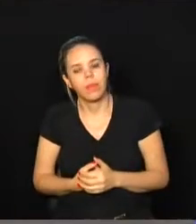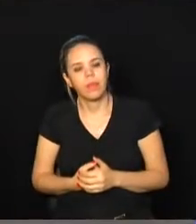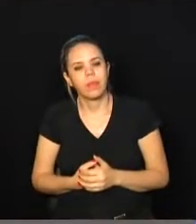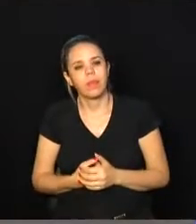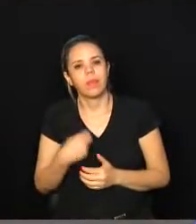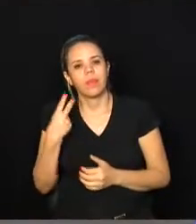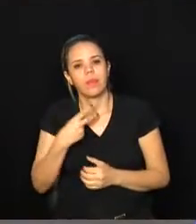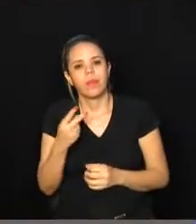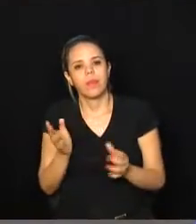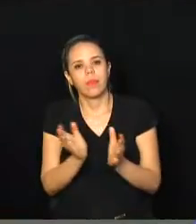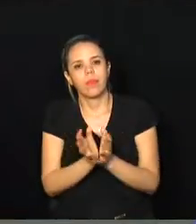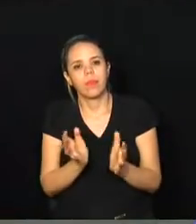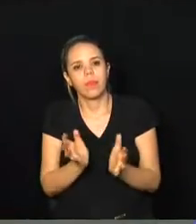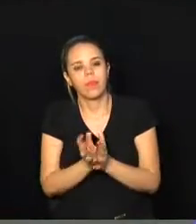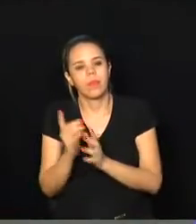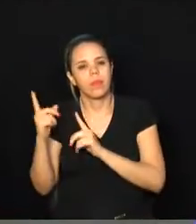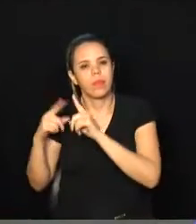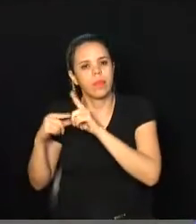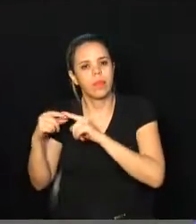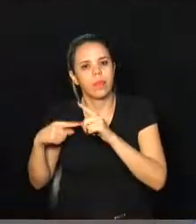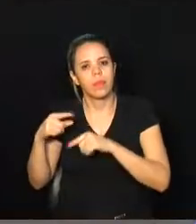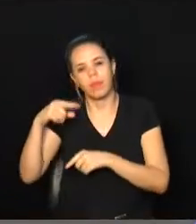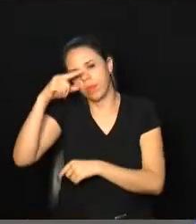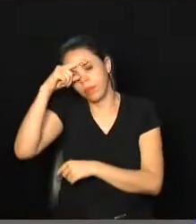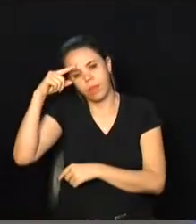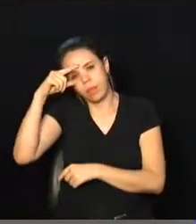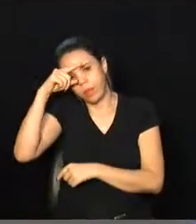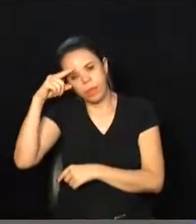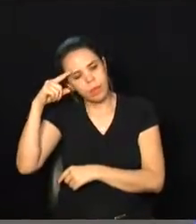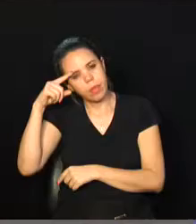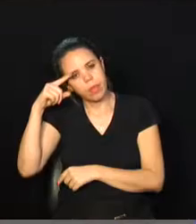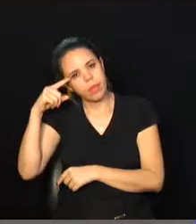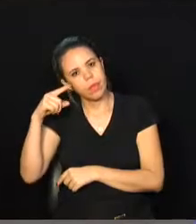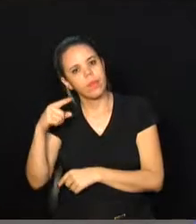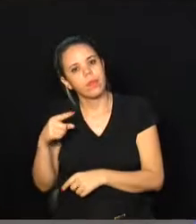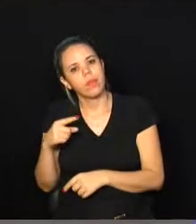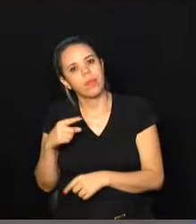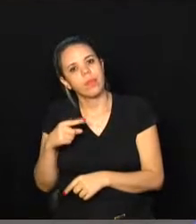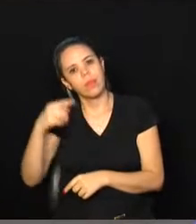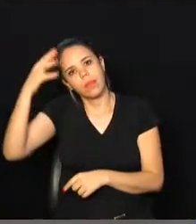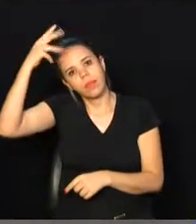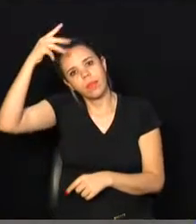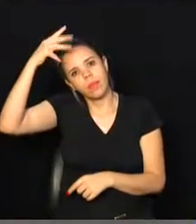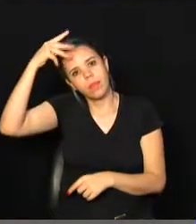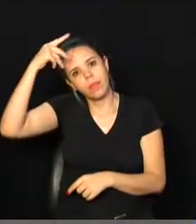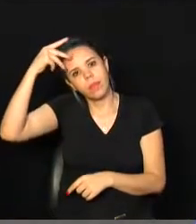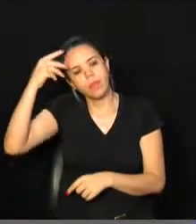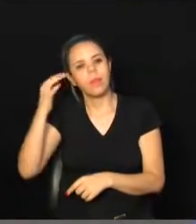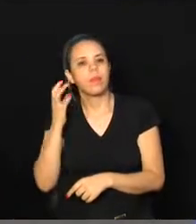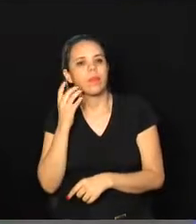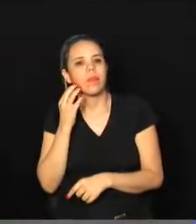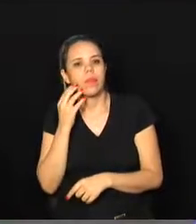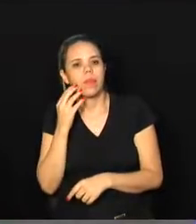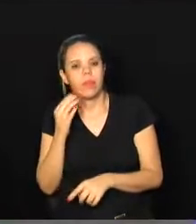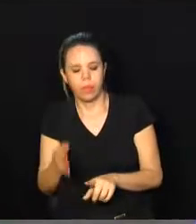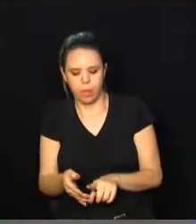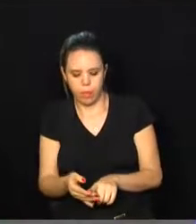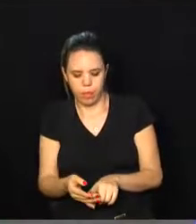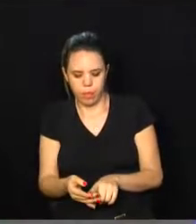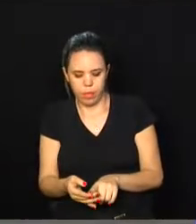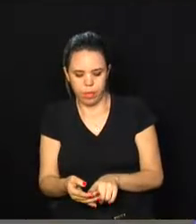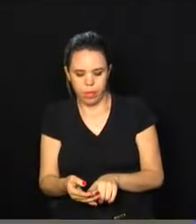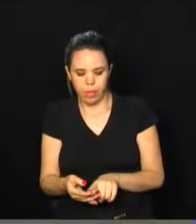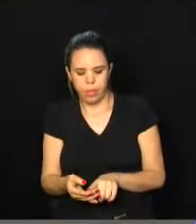vereadores da comissão, Major Jaime, Felipe Marquesi e Rodrigo da Farmadique e Igor Diego.